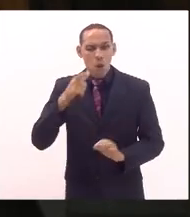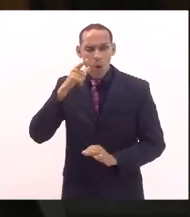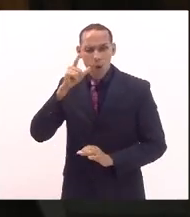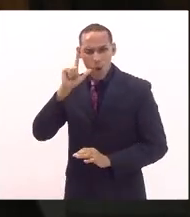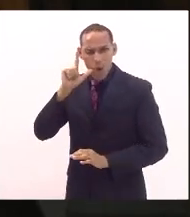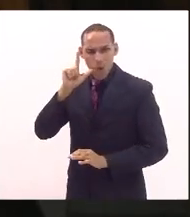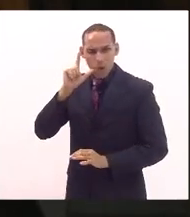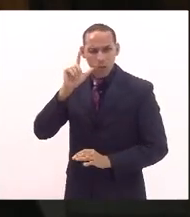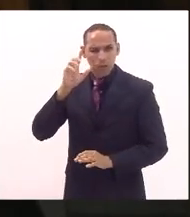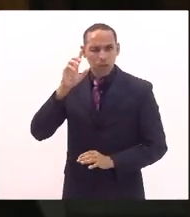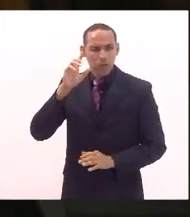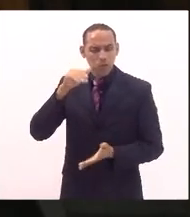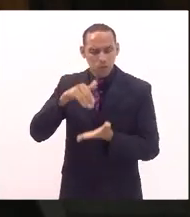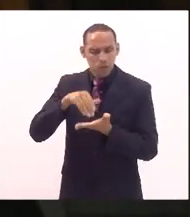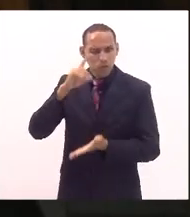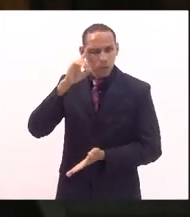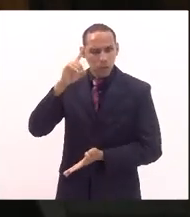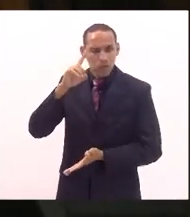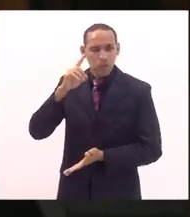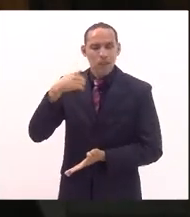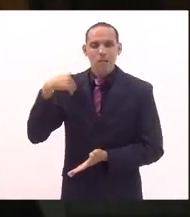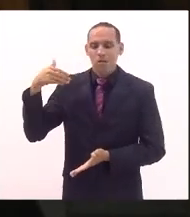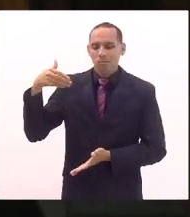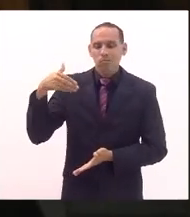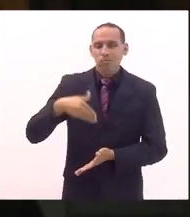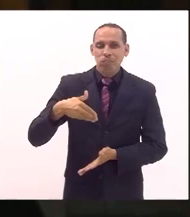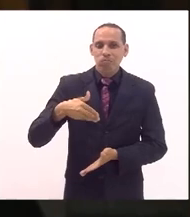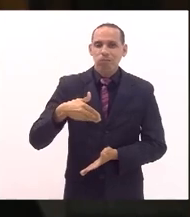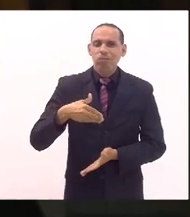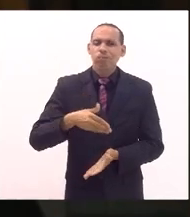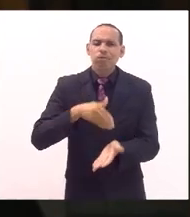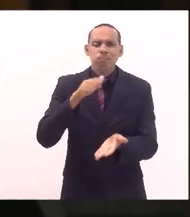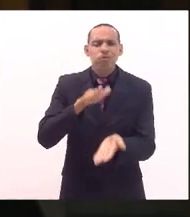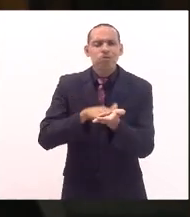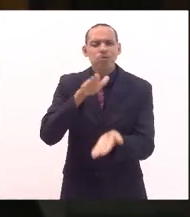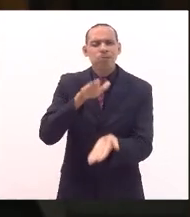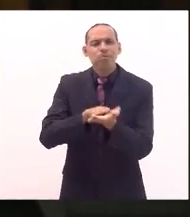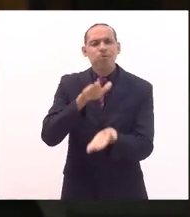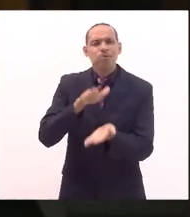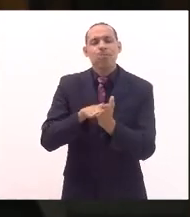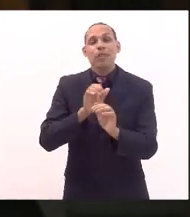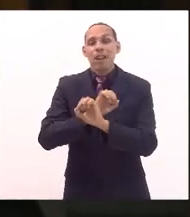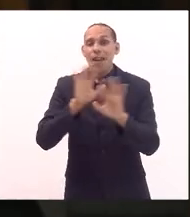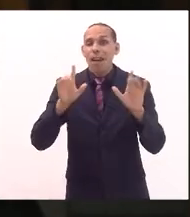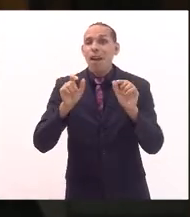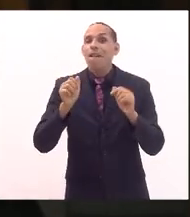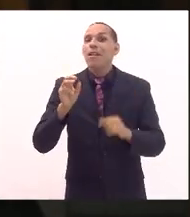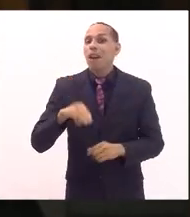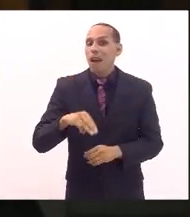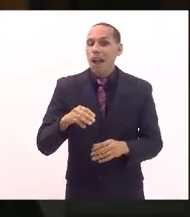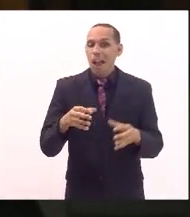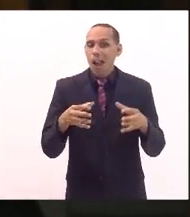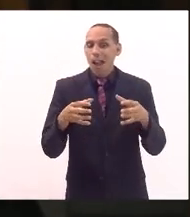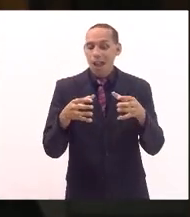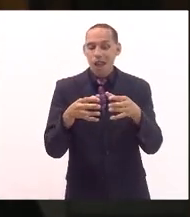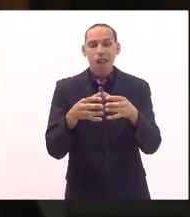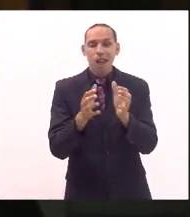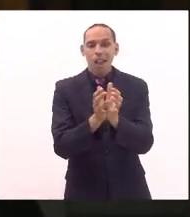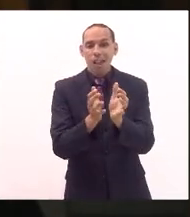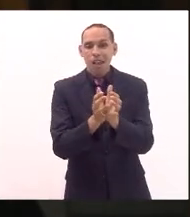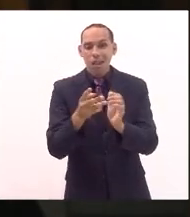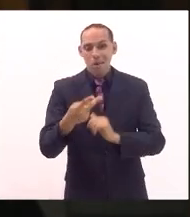ontem eu fiz aqui um elogio o explícito a equipe da Assembleia Legislativa